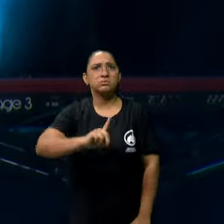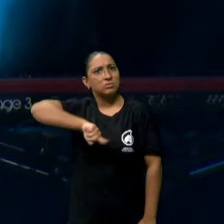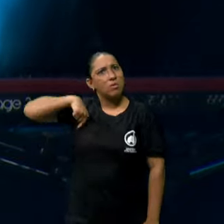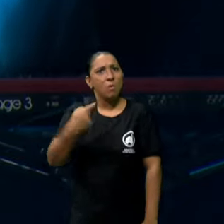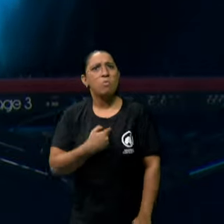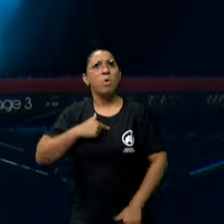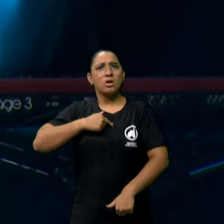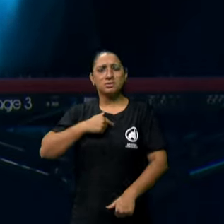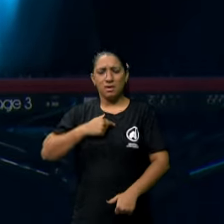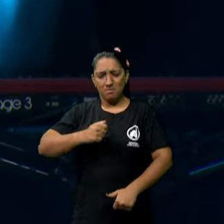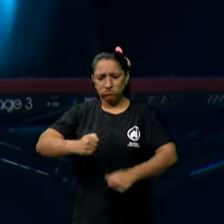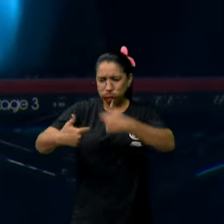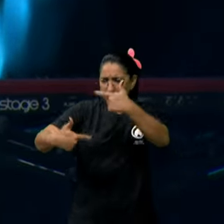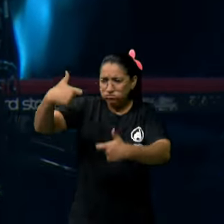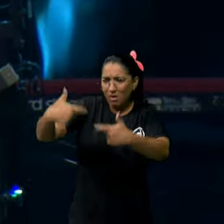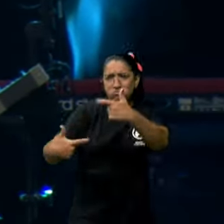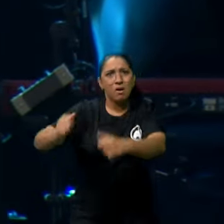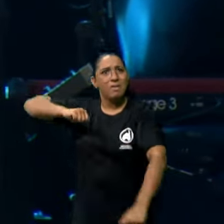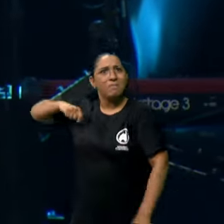por esta geração